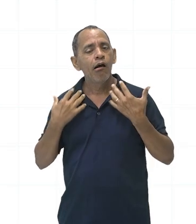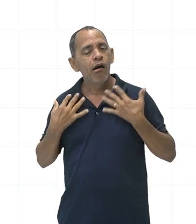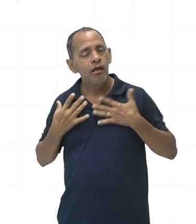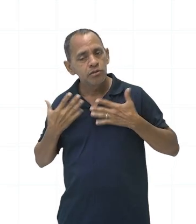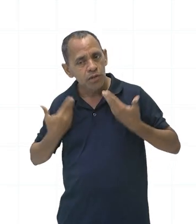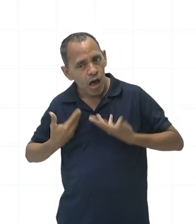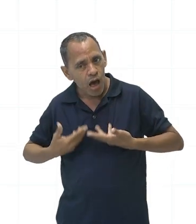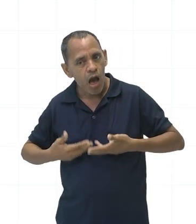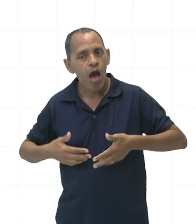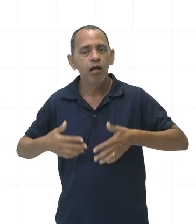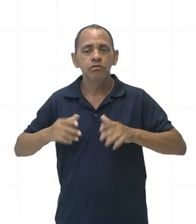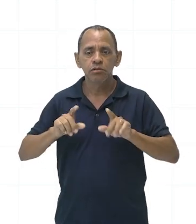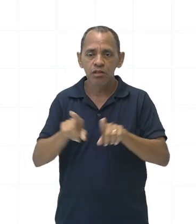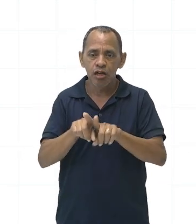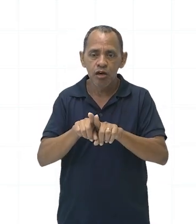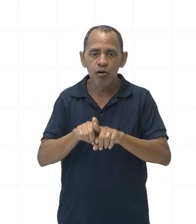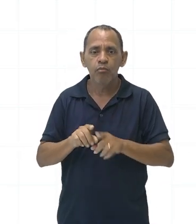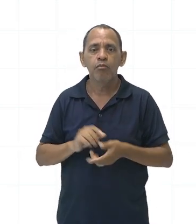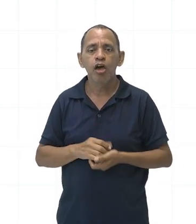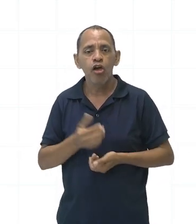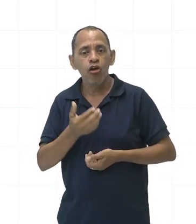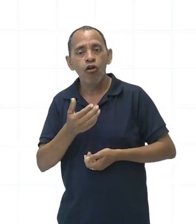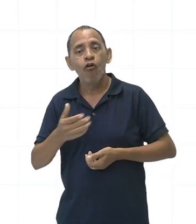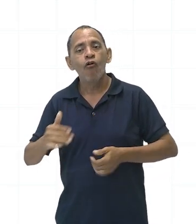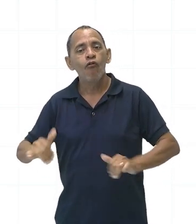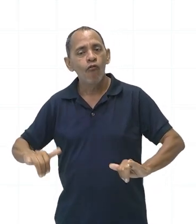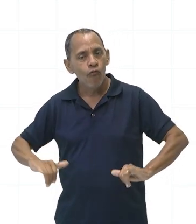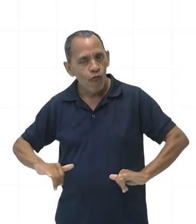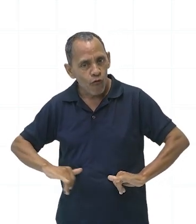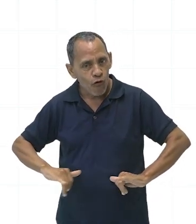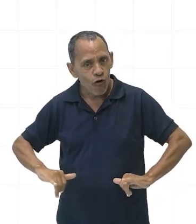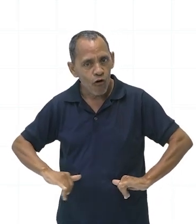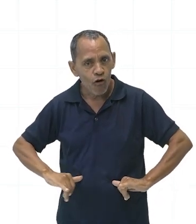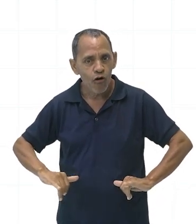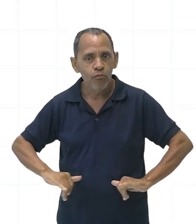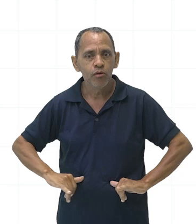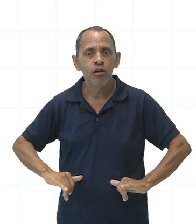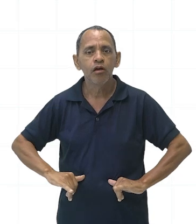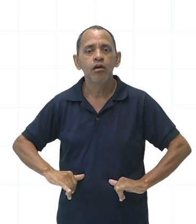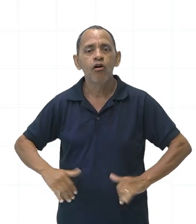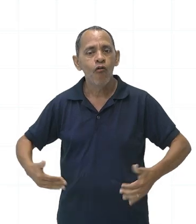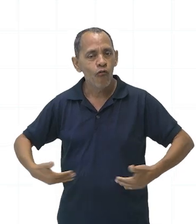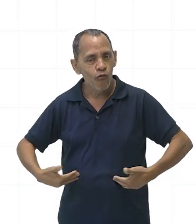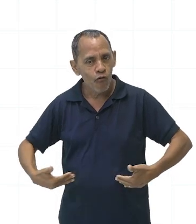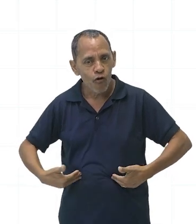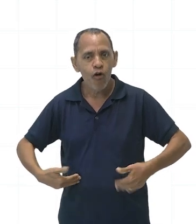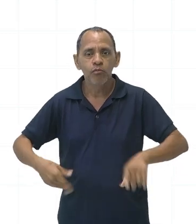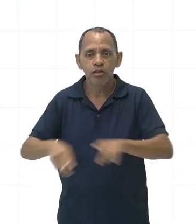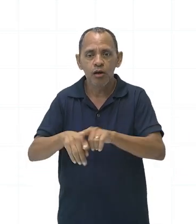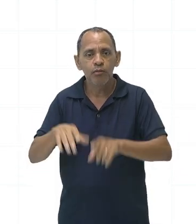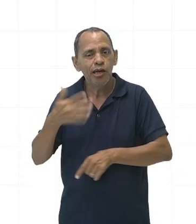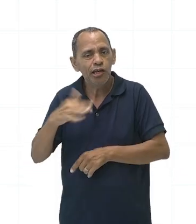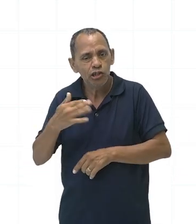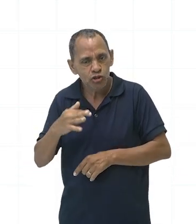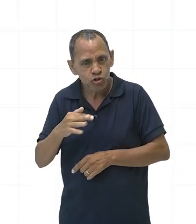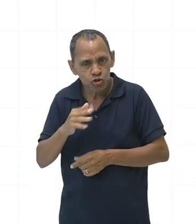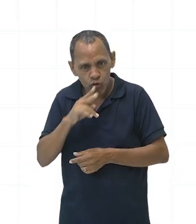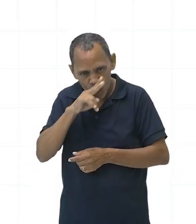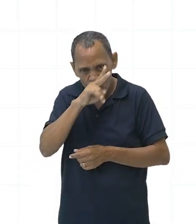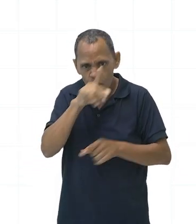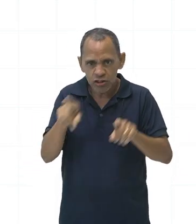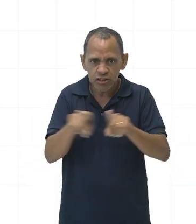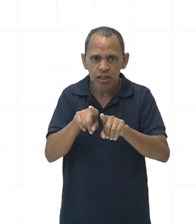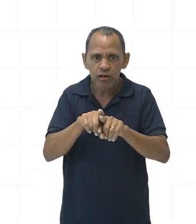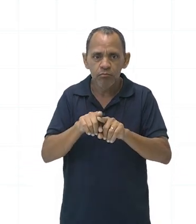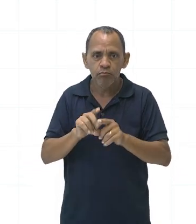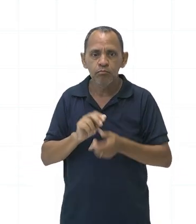nervosismo intenso, emoções súbitas, susto, dor intensa e permanência